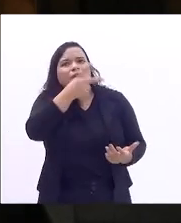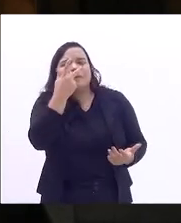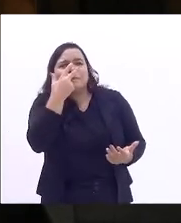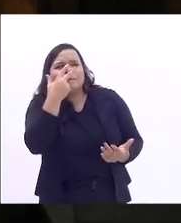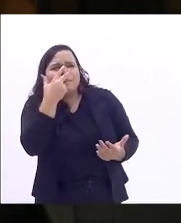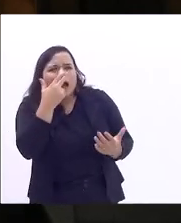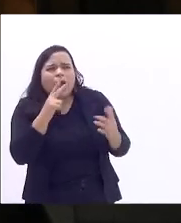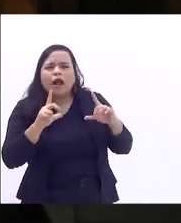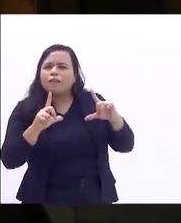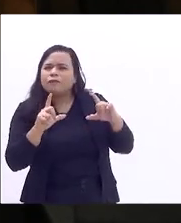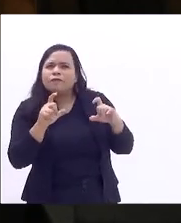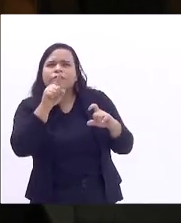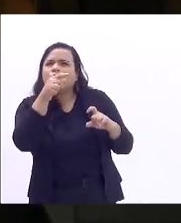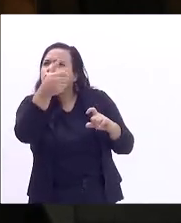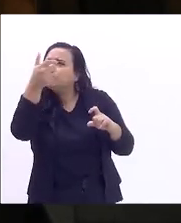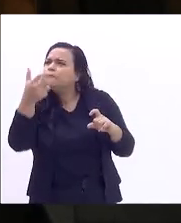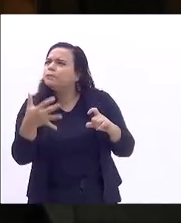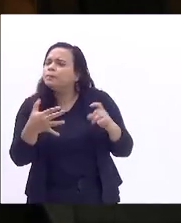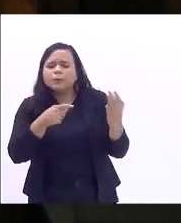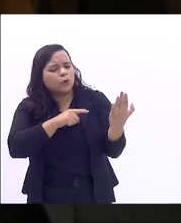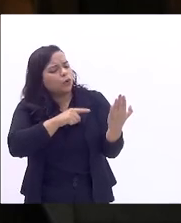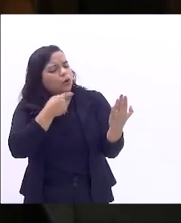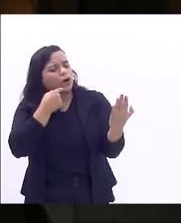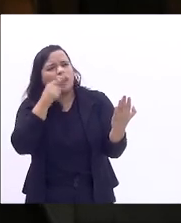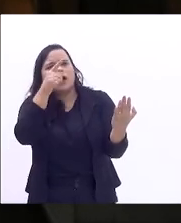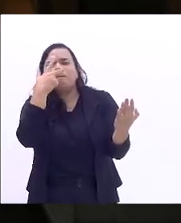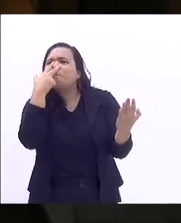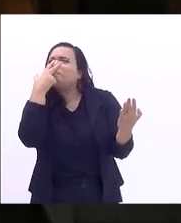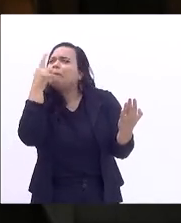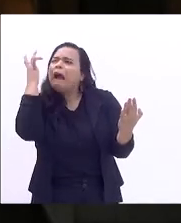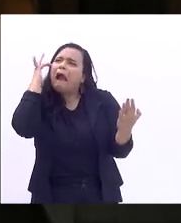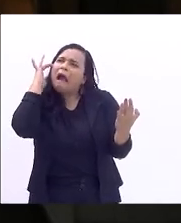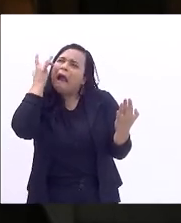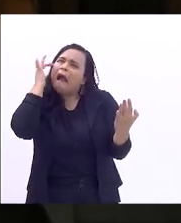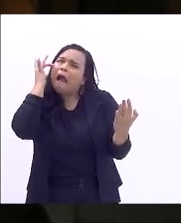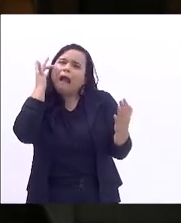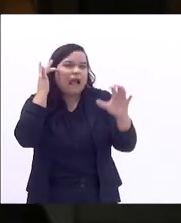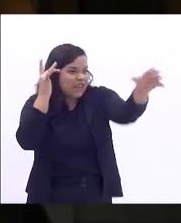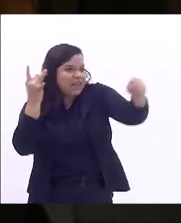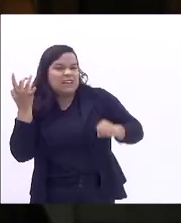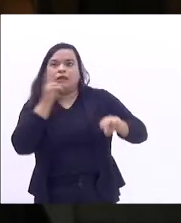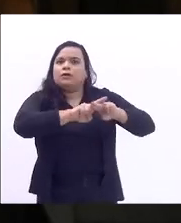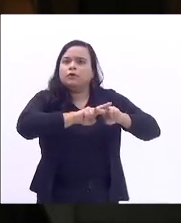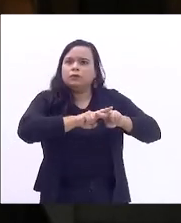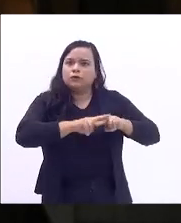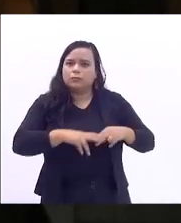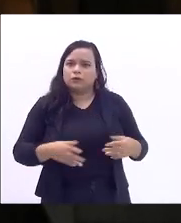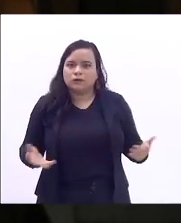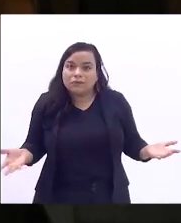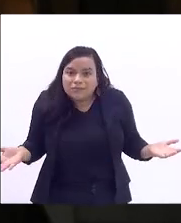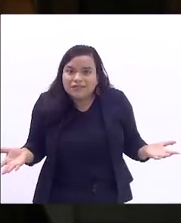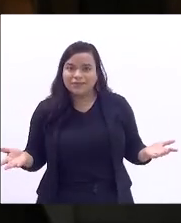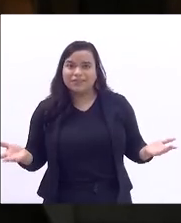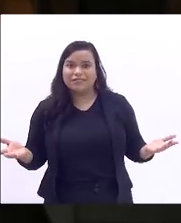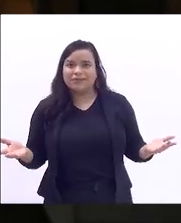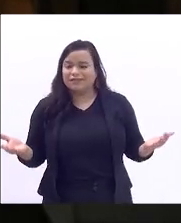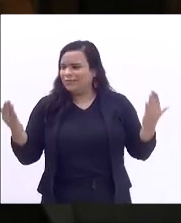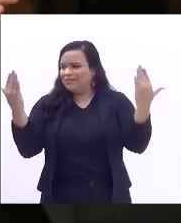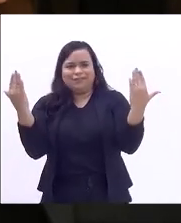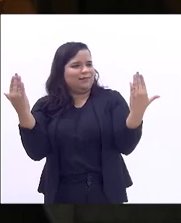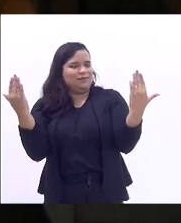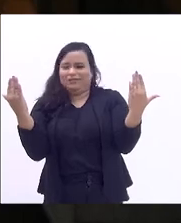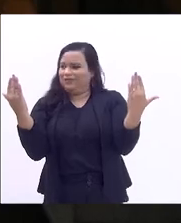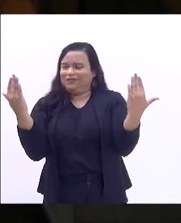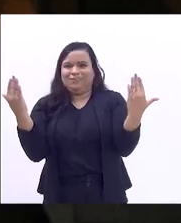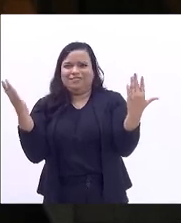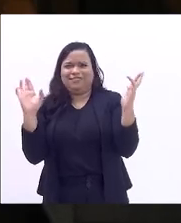parecido com uma descrição que foi feito do autor e prende o seu botão e isso é